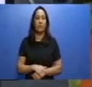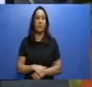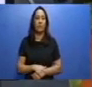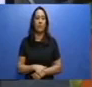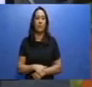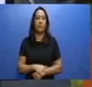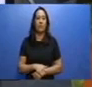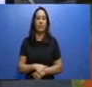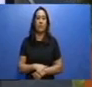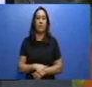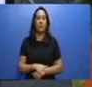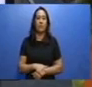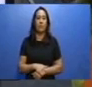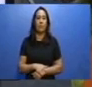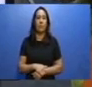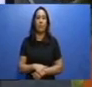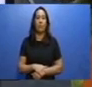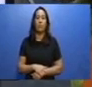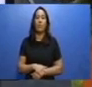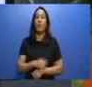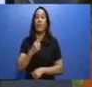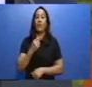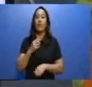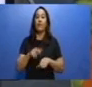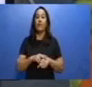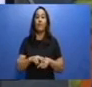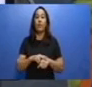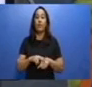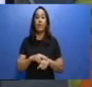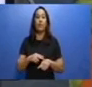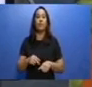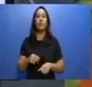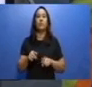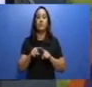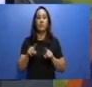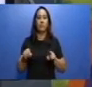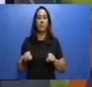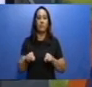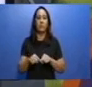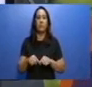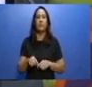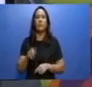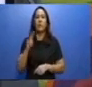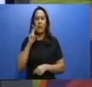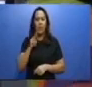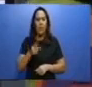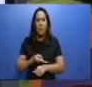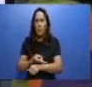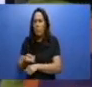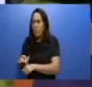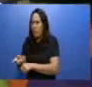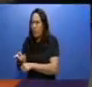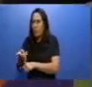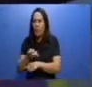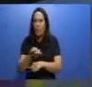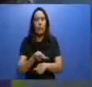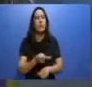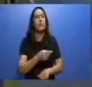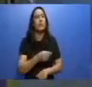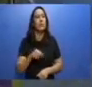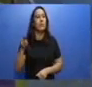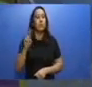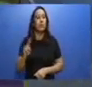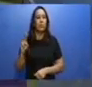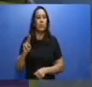vocês? Dá pra, aqui um verde, tá vendo? Vários quadrados. Aí você vai pegar a sua régua. Se